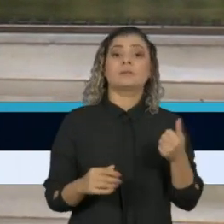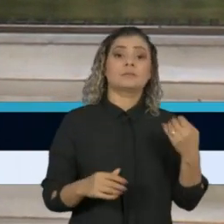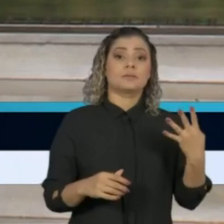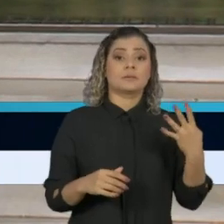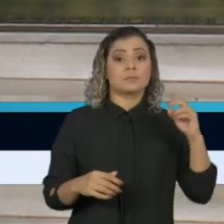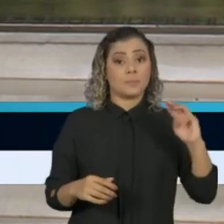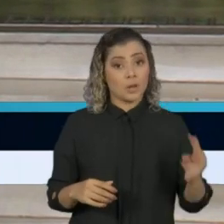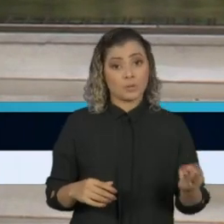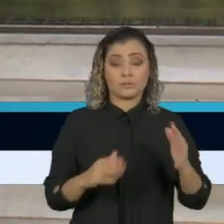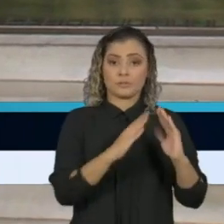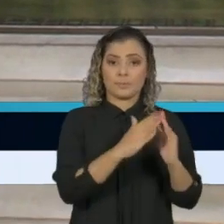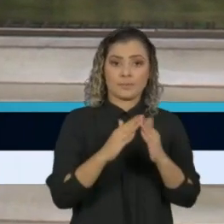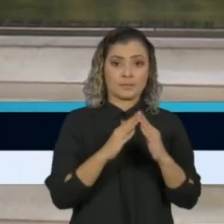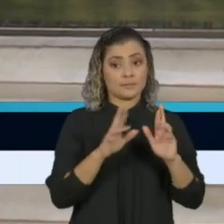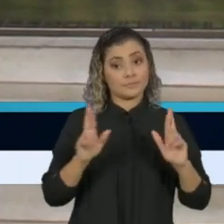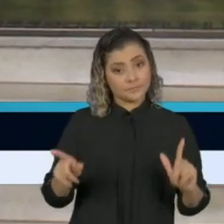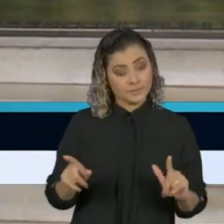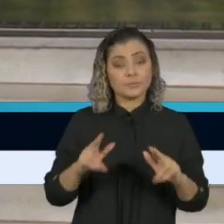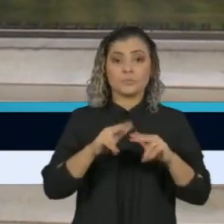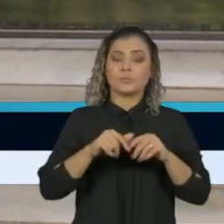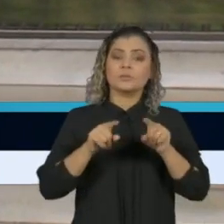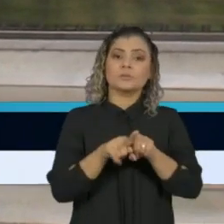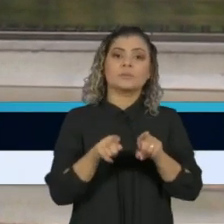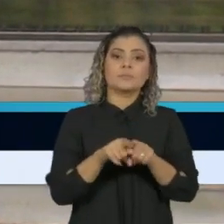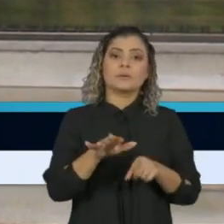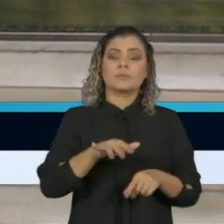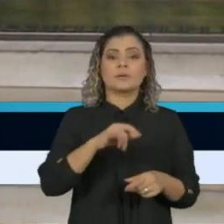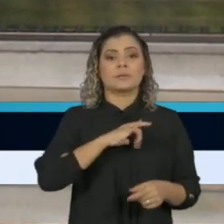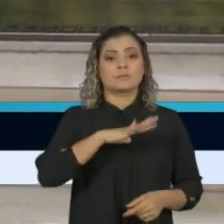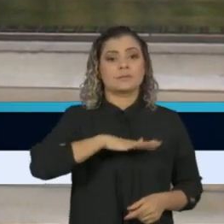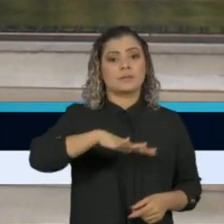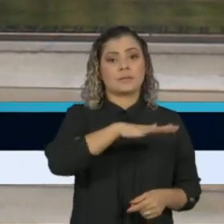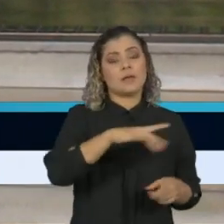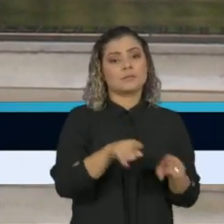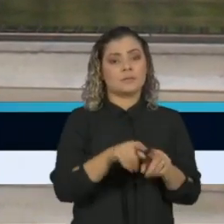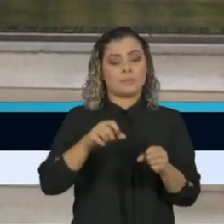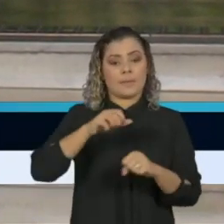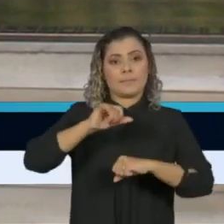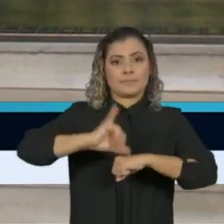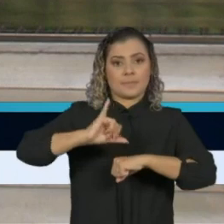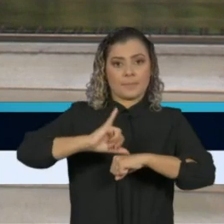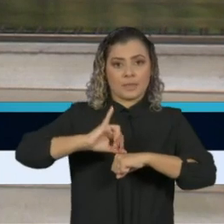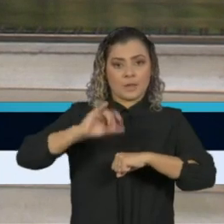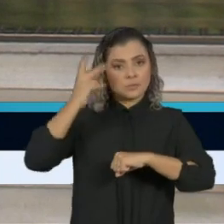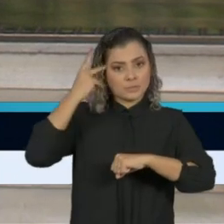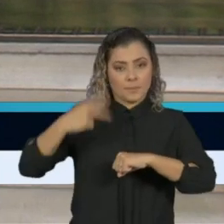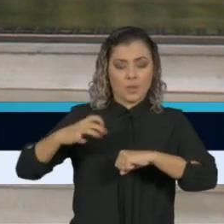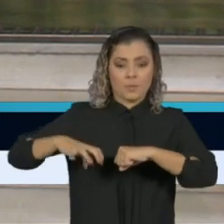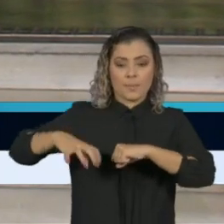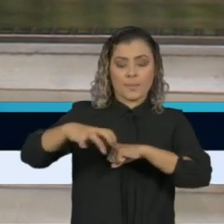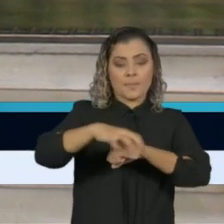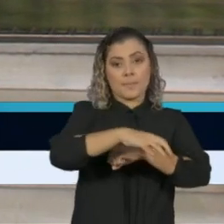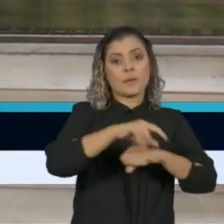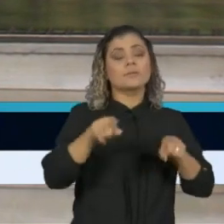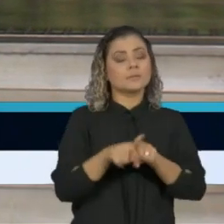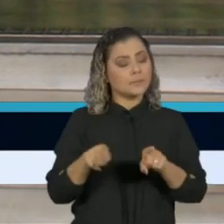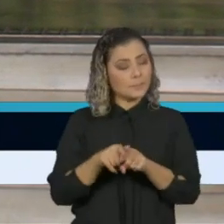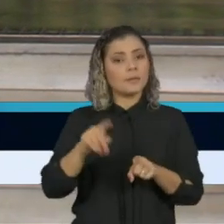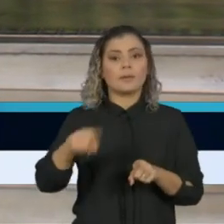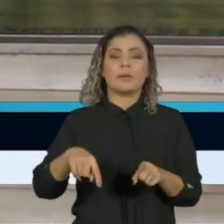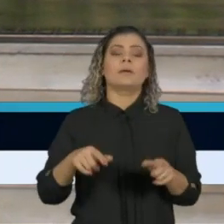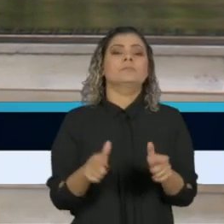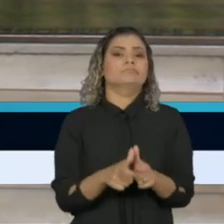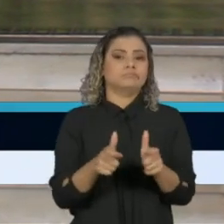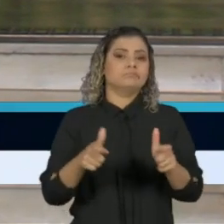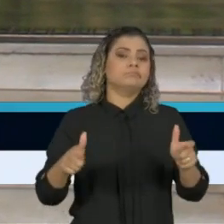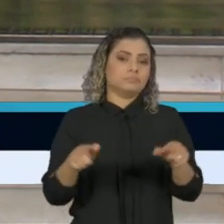habitantes, e a região metropolitana, cidades que compõem a região metropolitana em torno da capital de São Paulo, onde a incidência